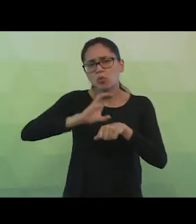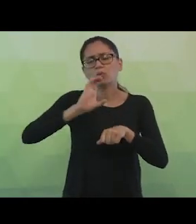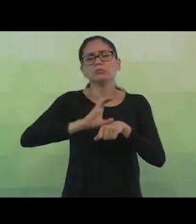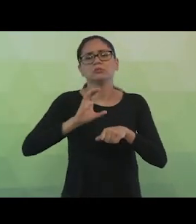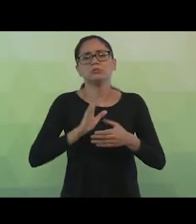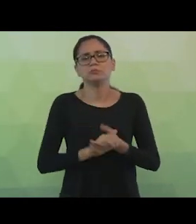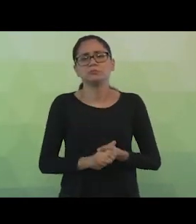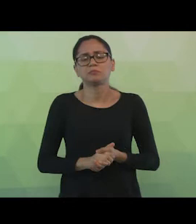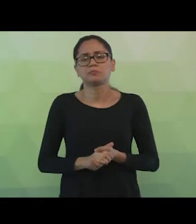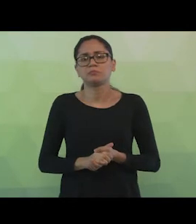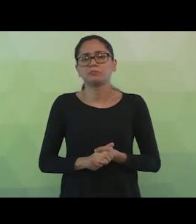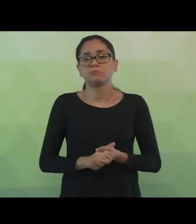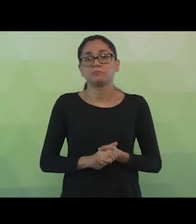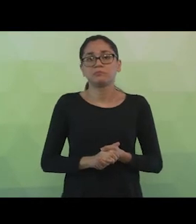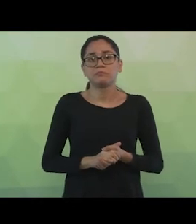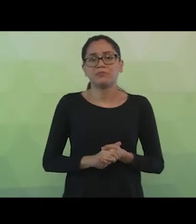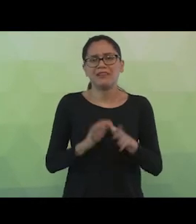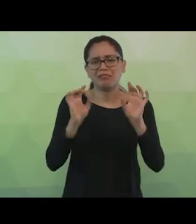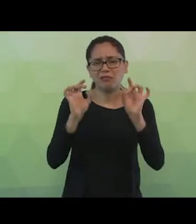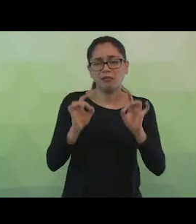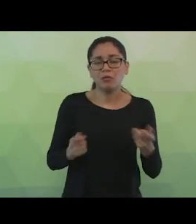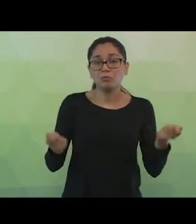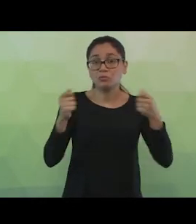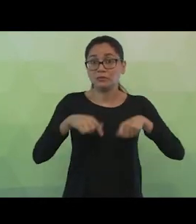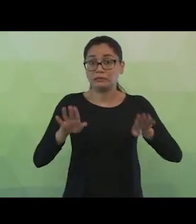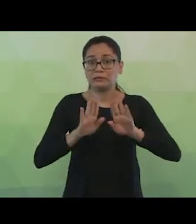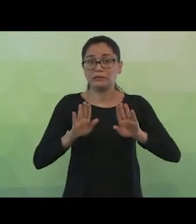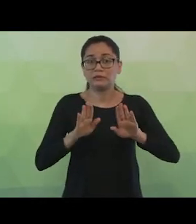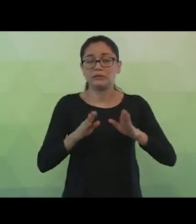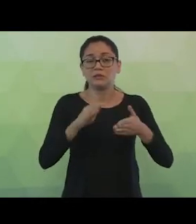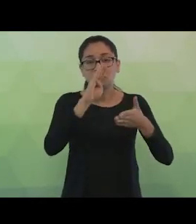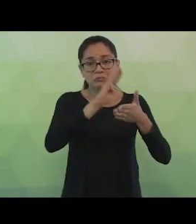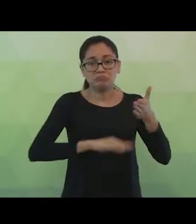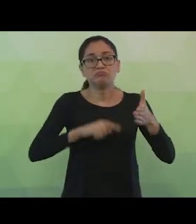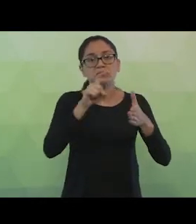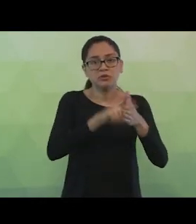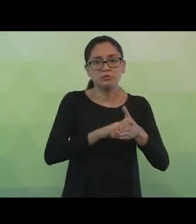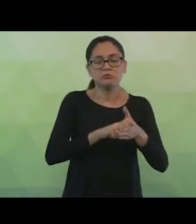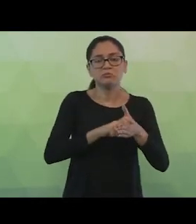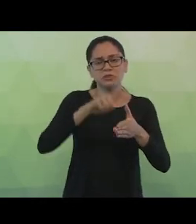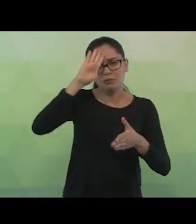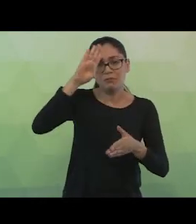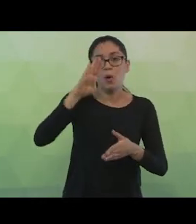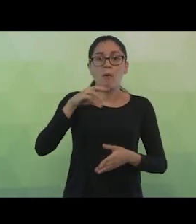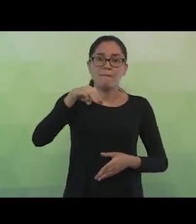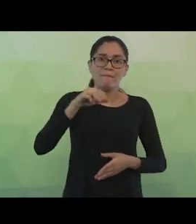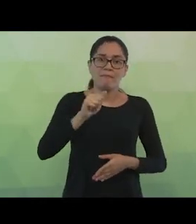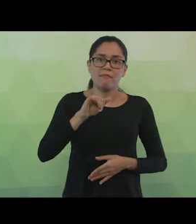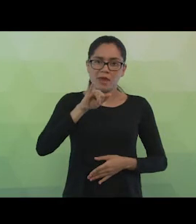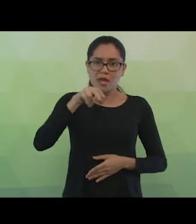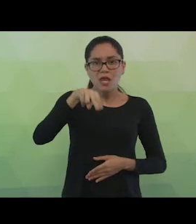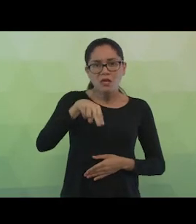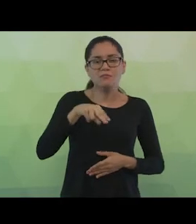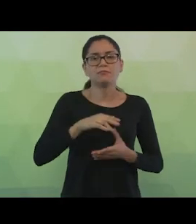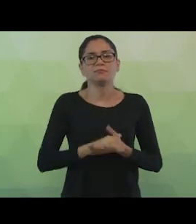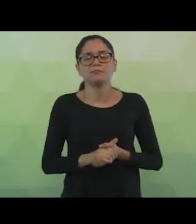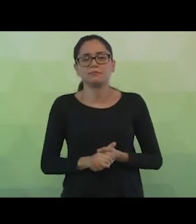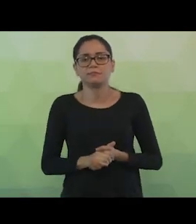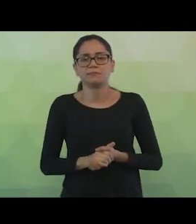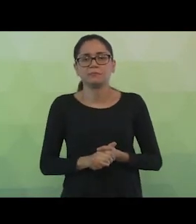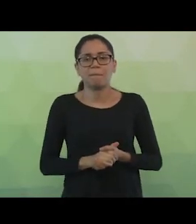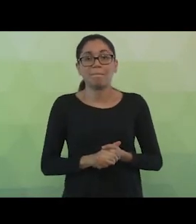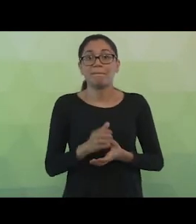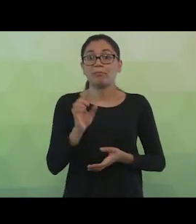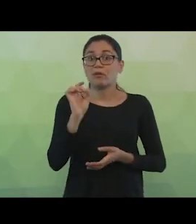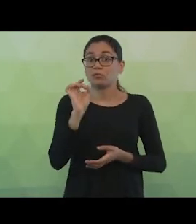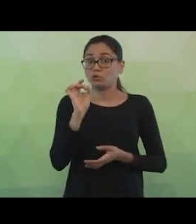assim, iremos criar a nossa função principal main sem definir o tipo colocado,